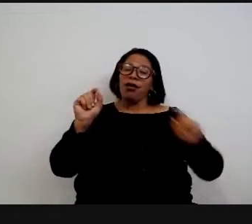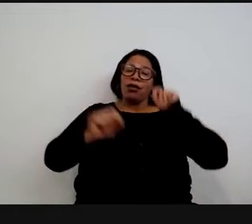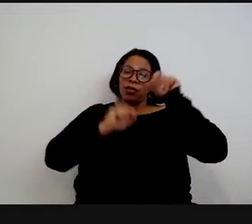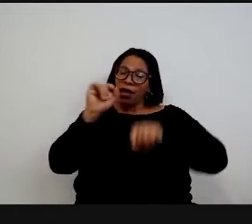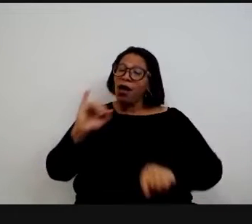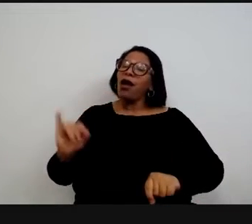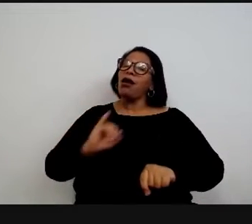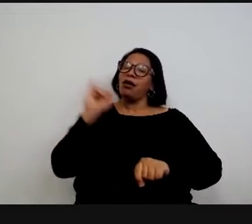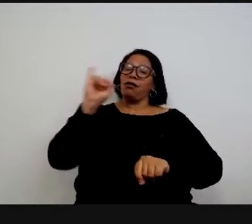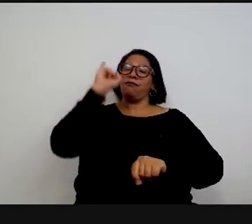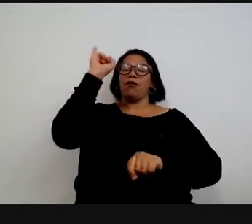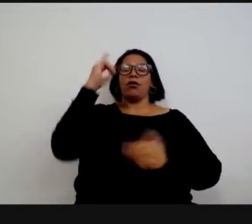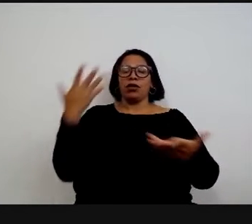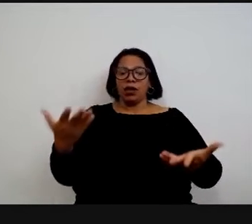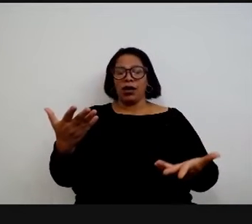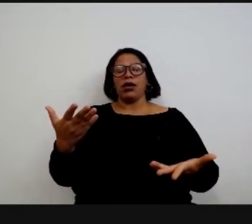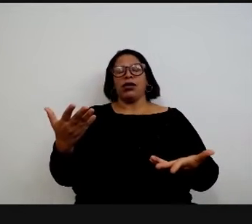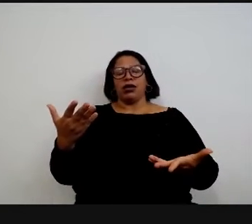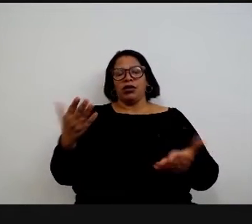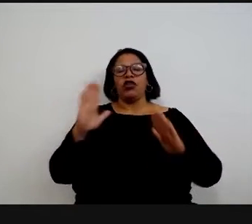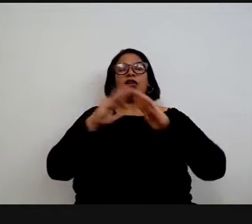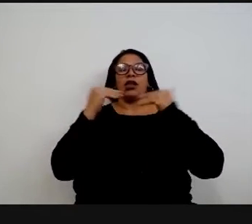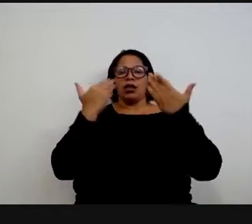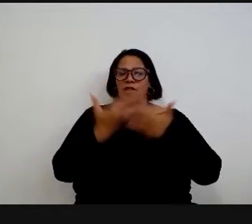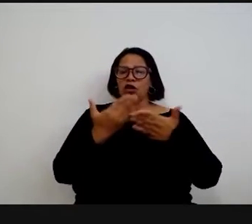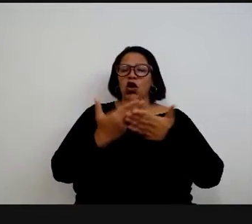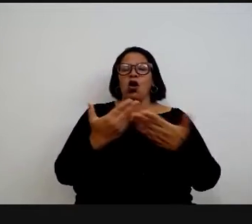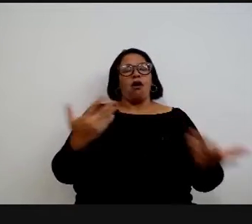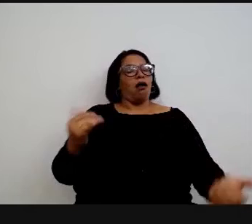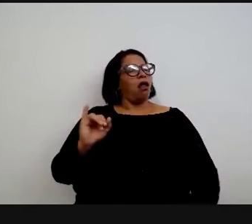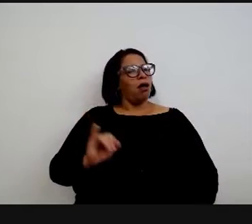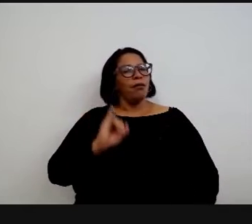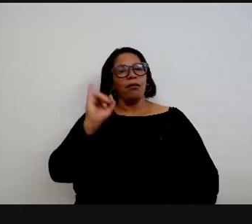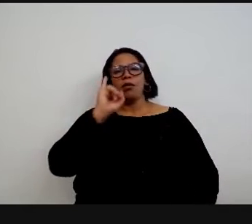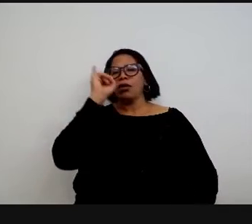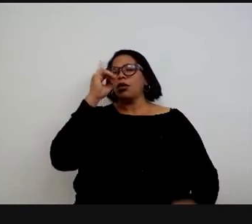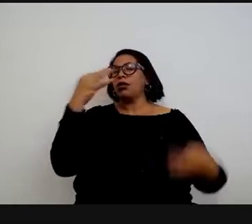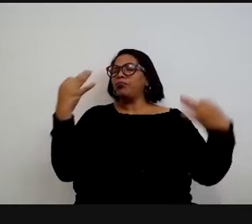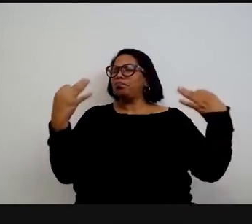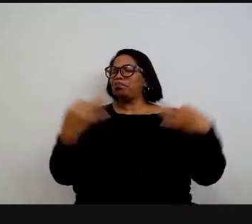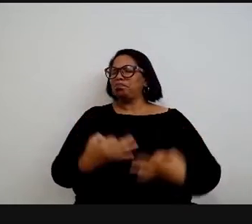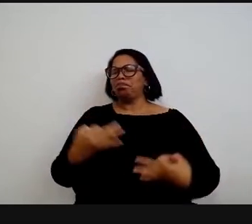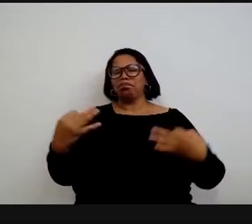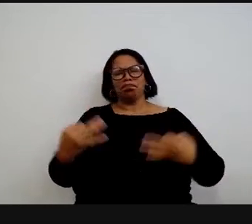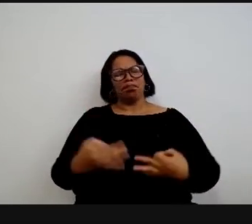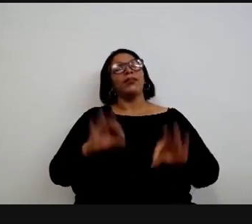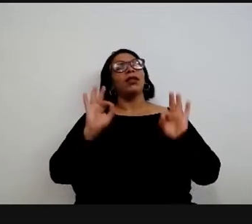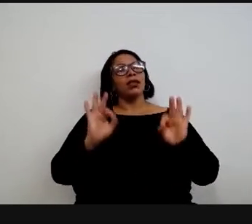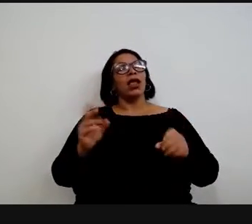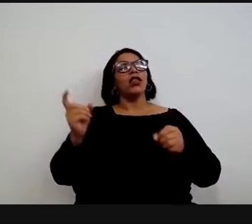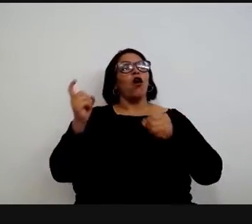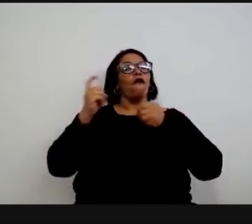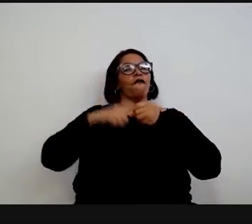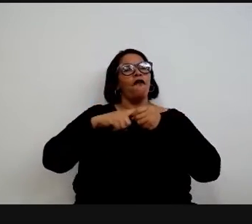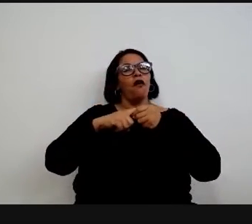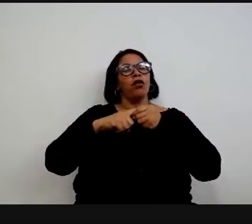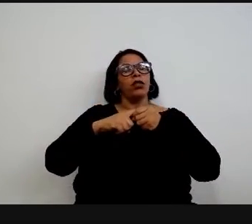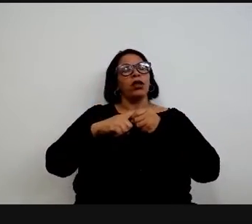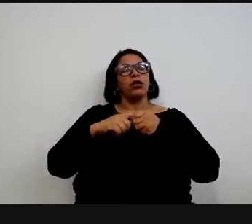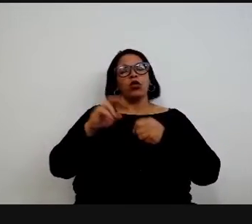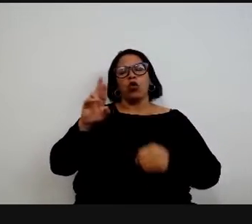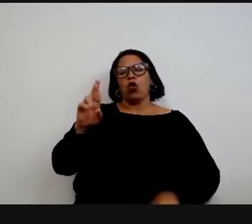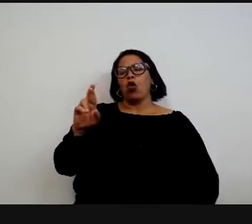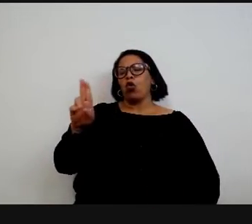visualização da importância das escolas de contas. Exatamente, perfeito. E aí, voltando à fala que a